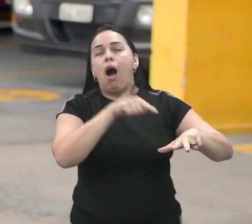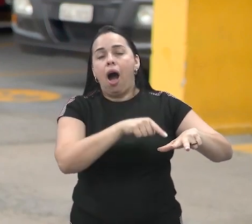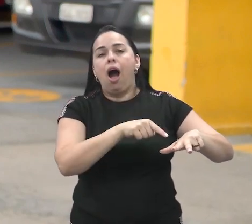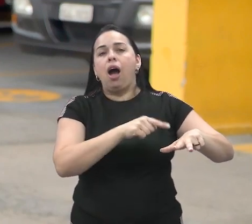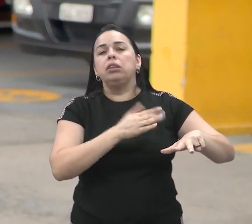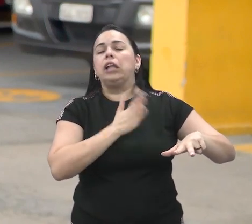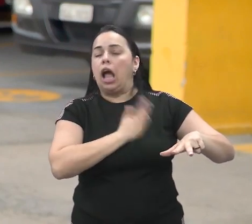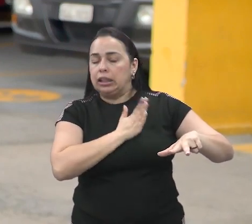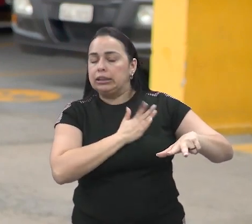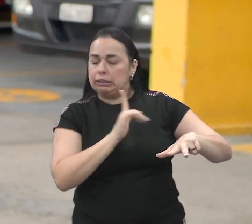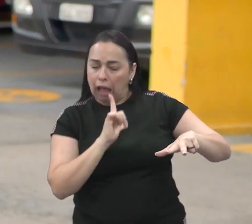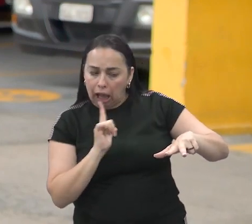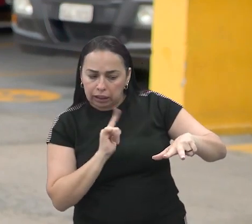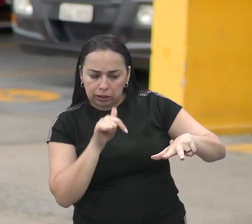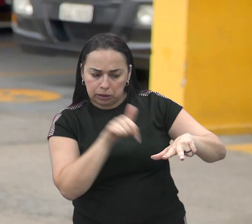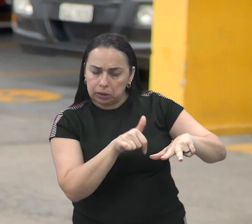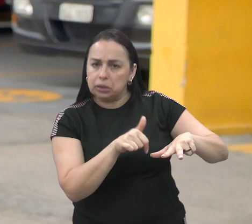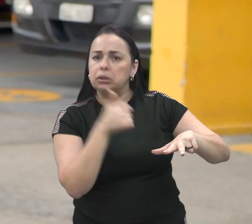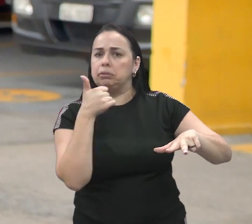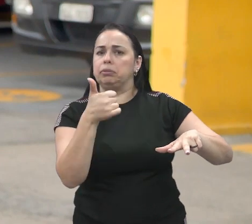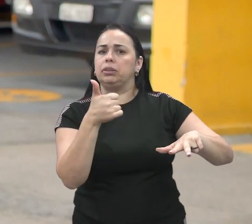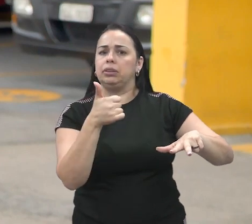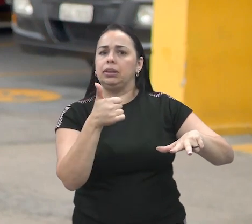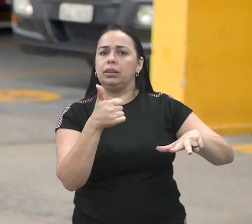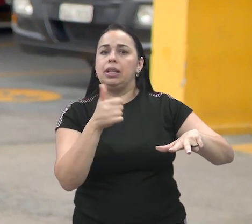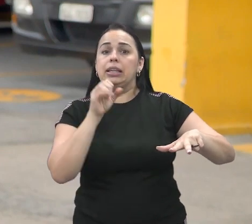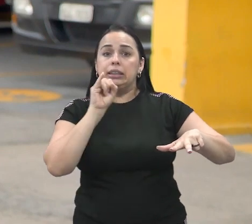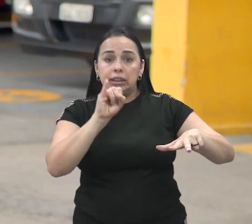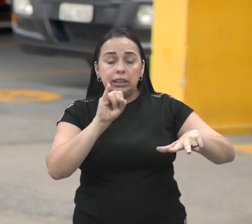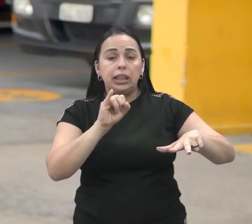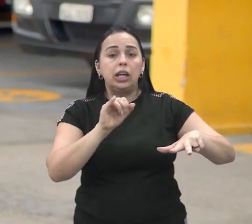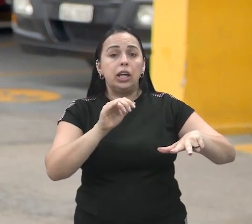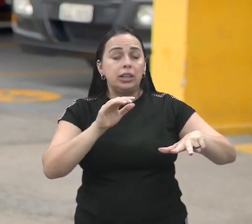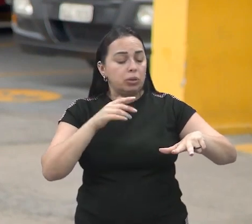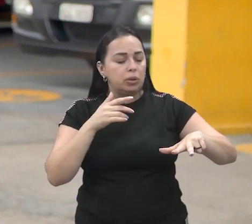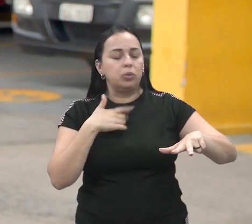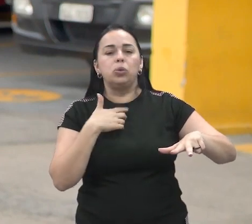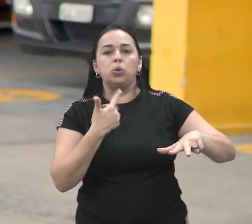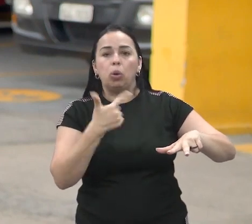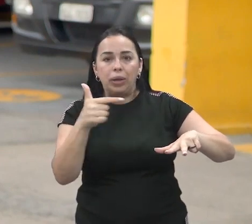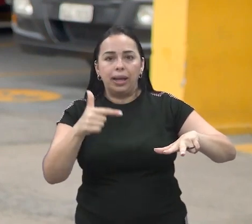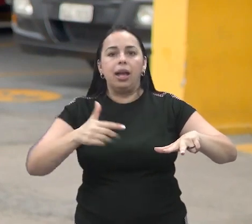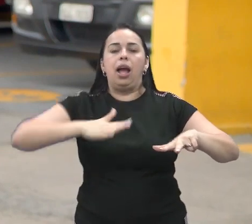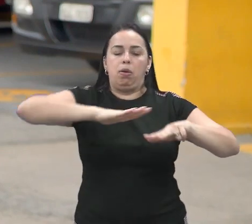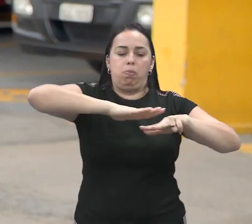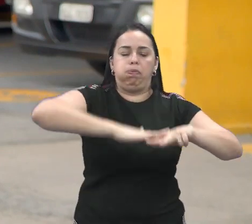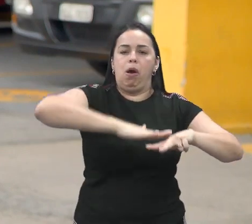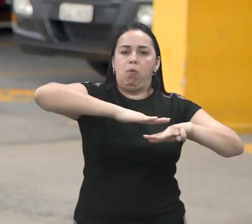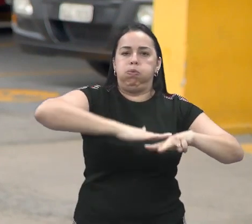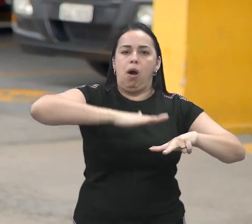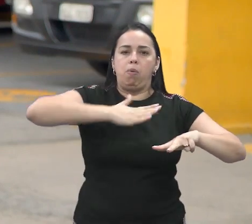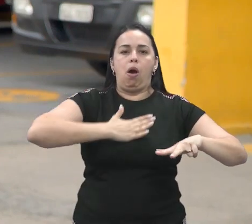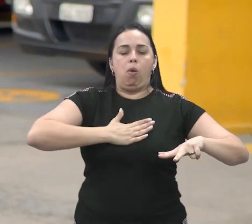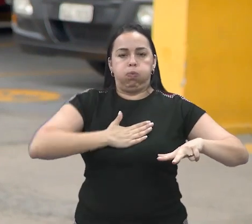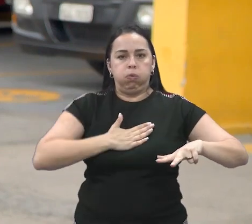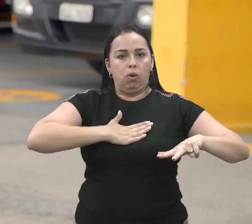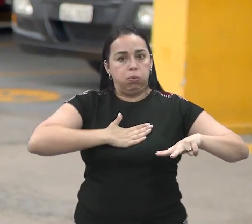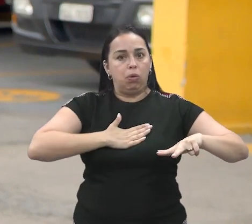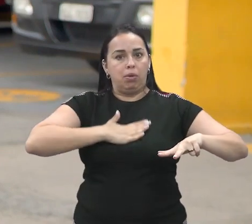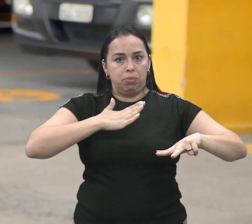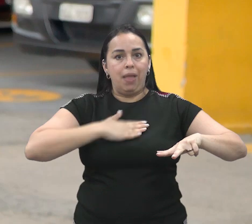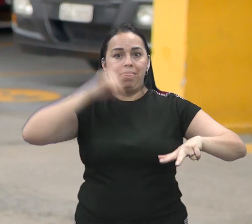essa vítima apresenta batimentos cardíacos. Se ela não apresentar, você inicia de imediato as manobras de reanimação